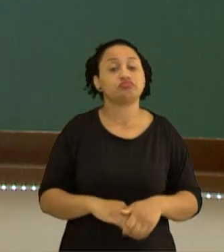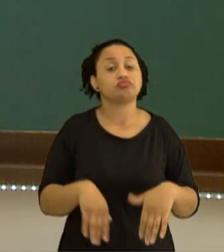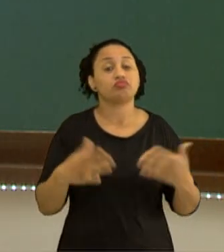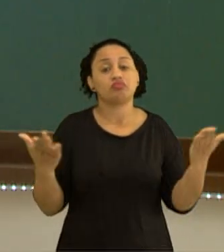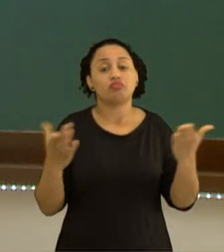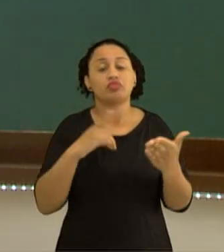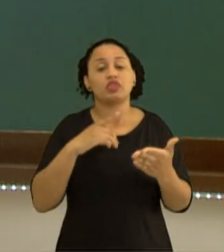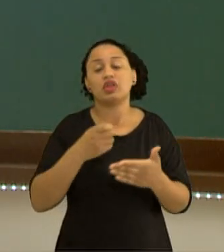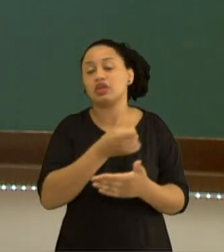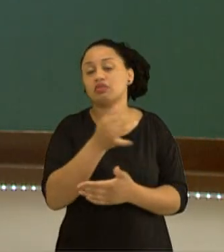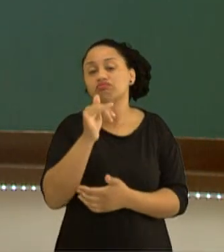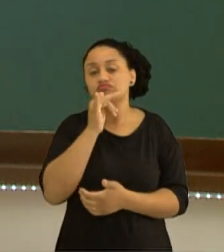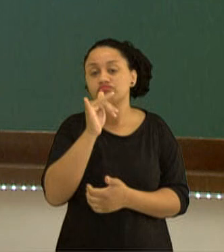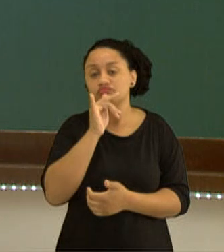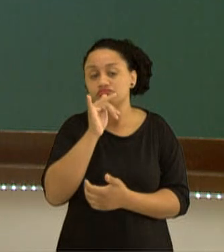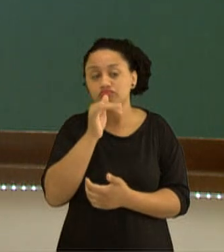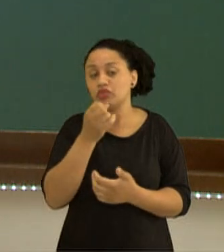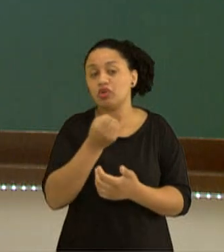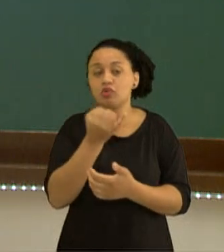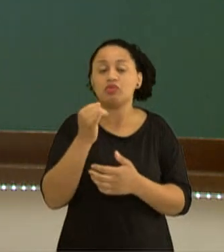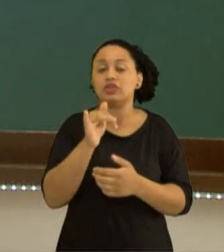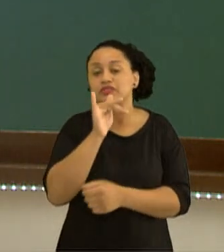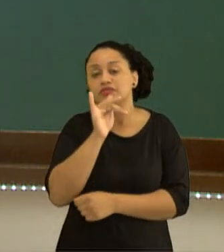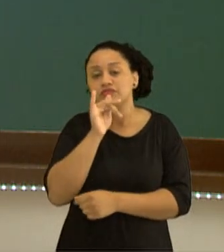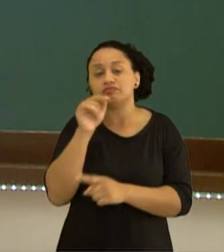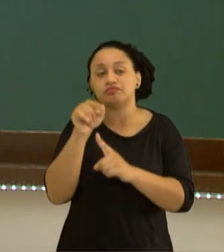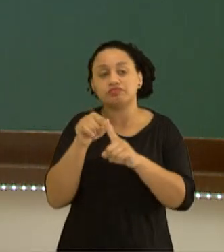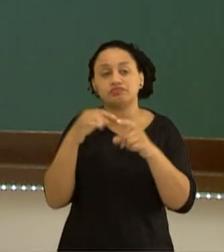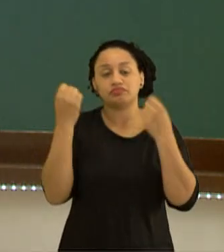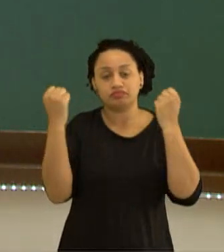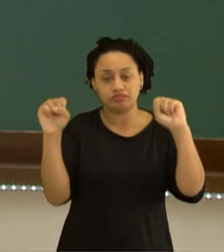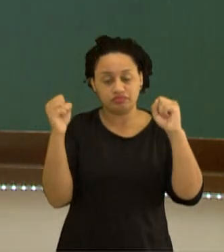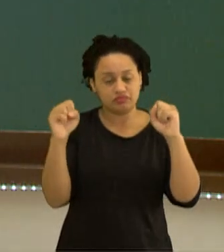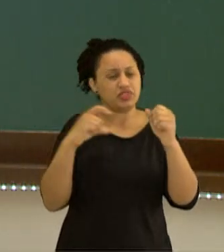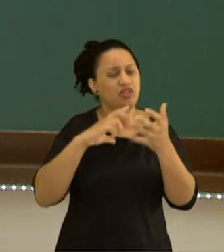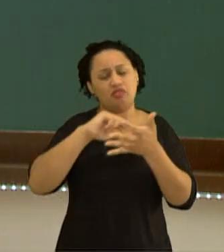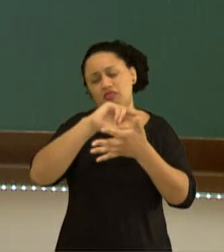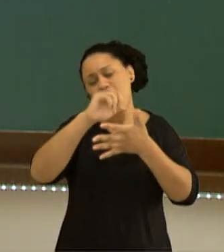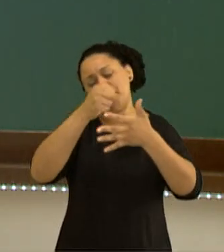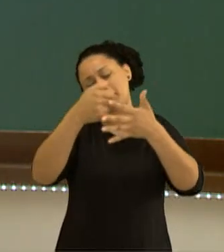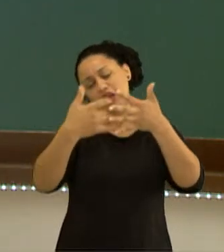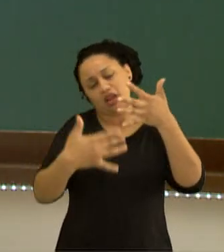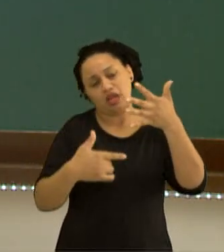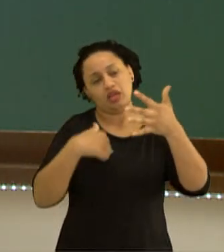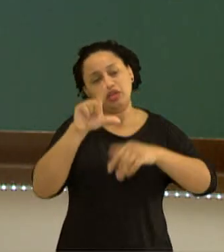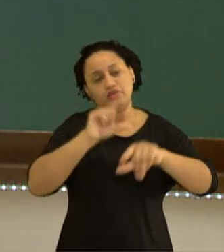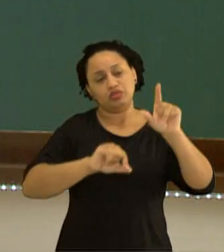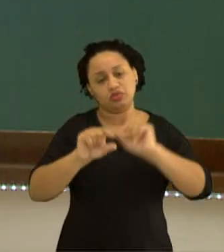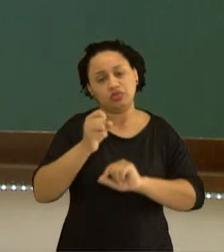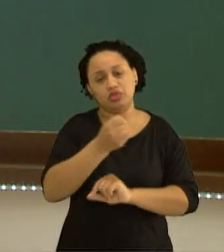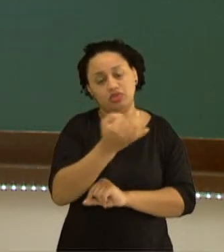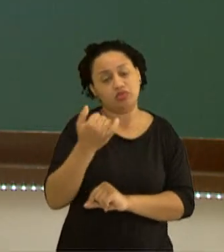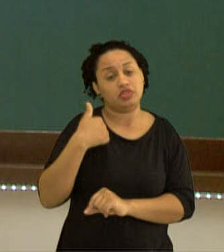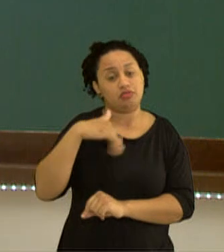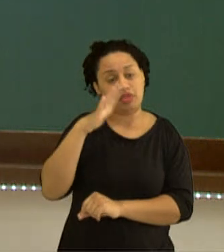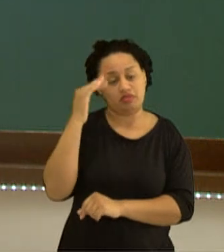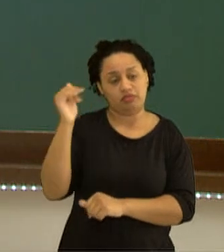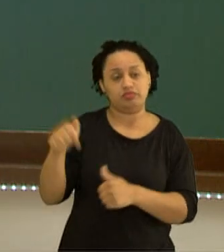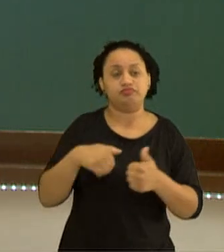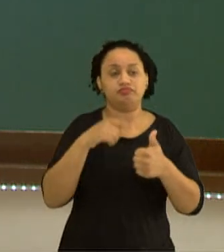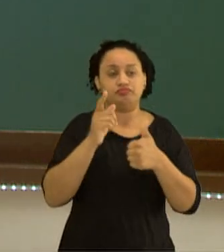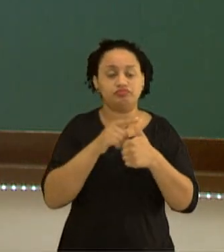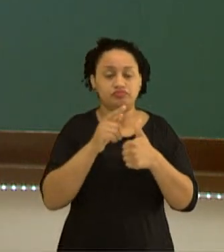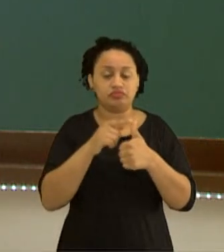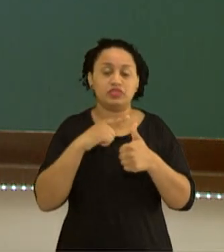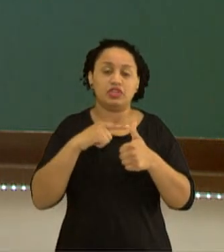exemplos. Então, quais são os exemplos de ginástica de condicionamento físico? Existem vários, eu escolhi só alguns que são os mais conhecidos. Então,